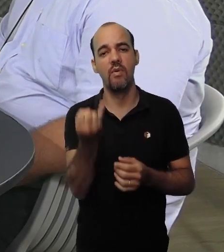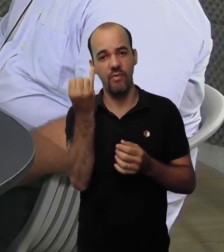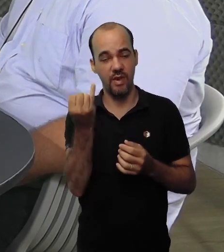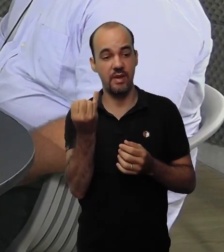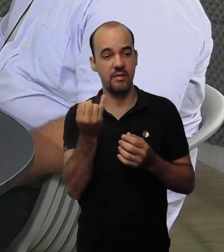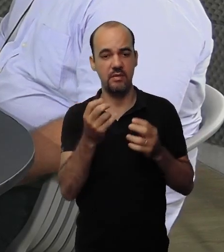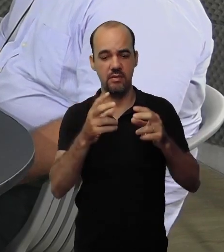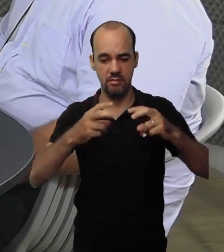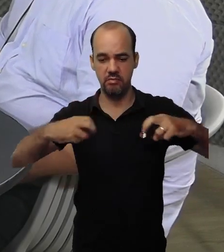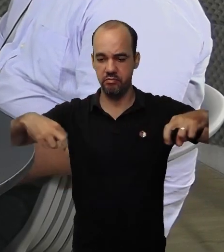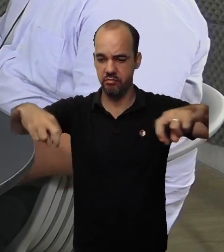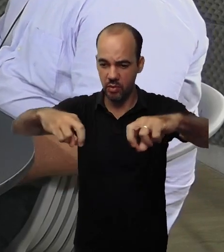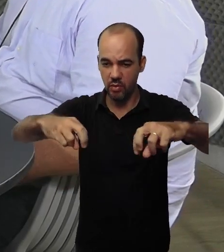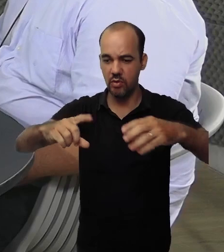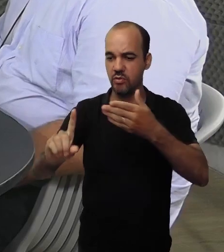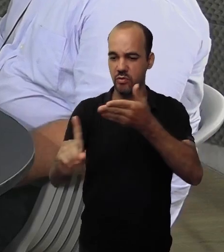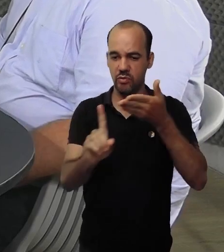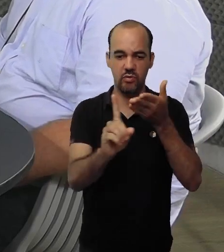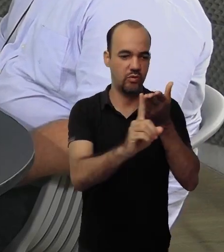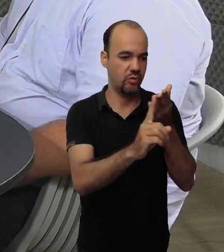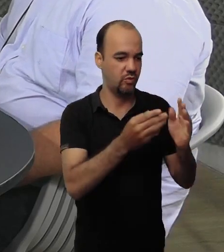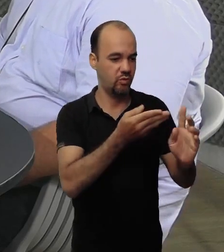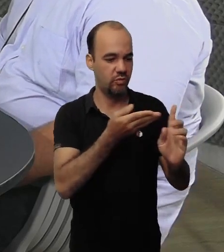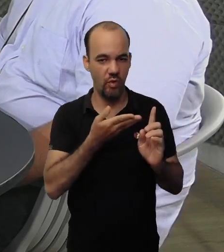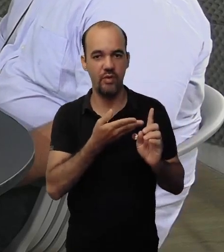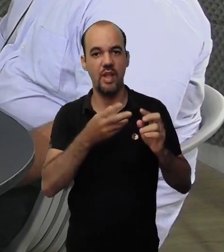vastos, né,